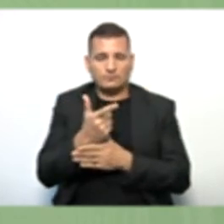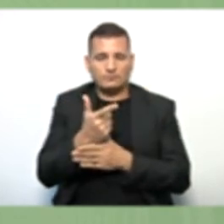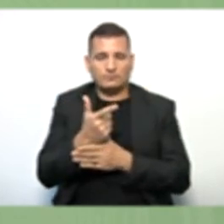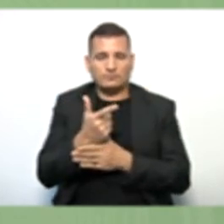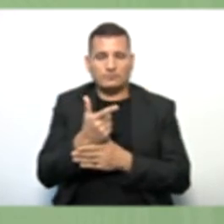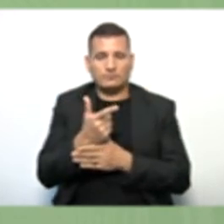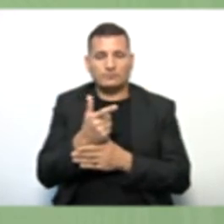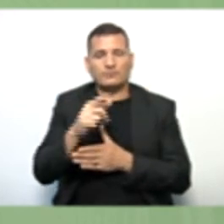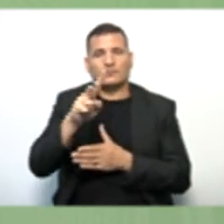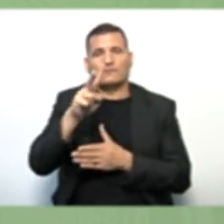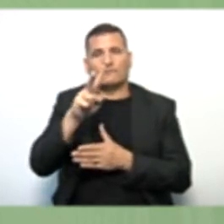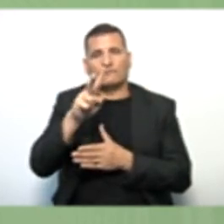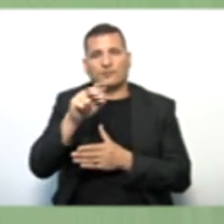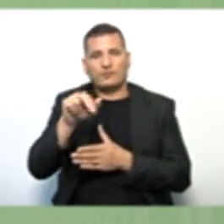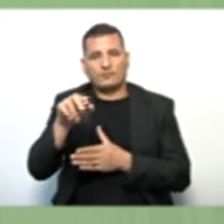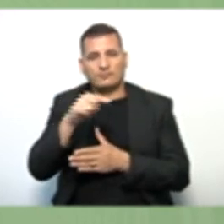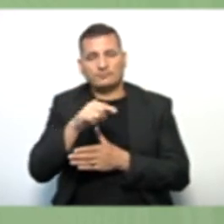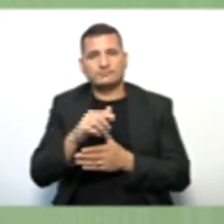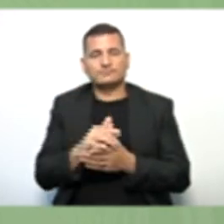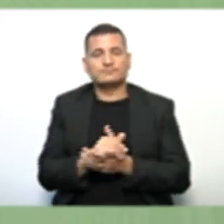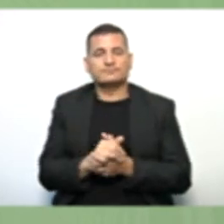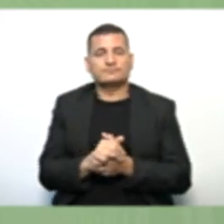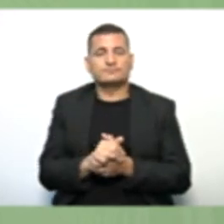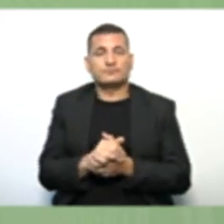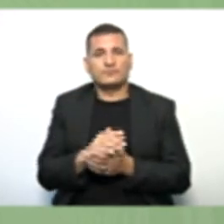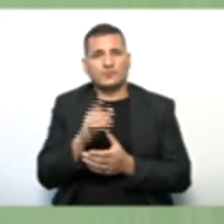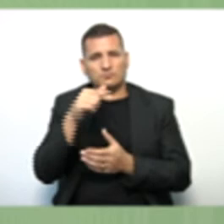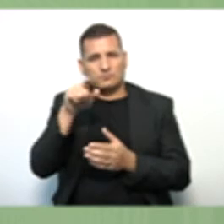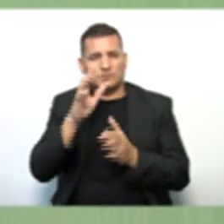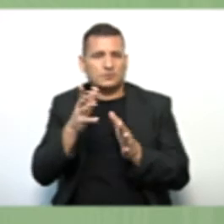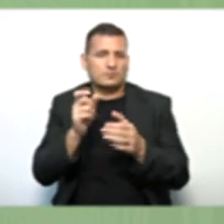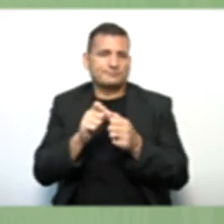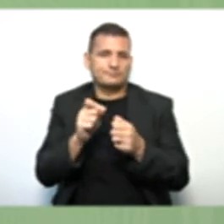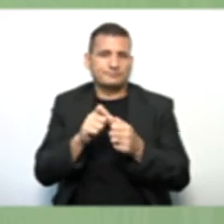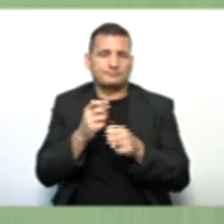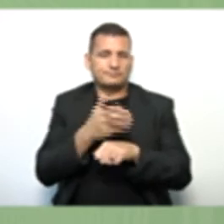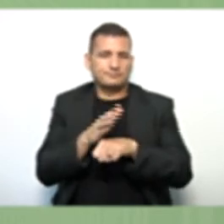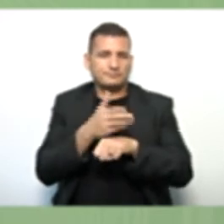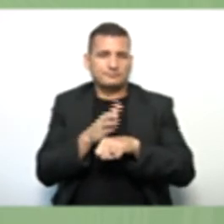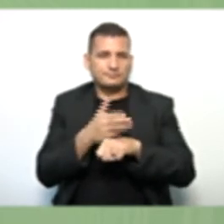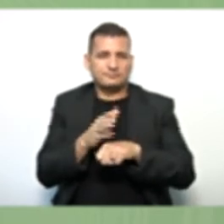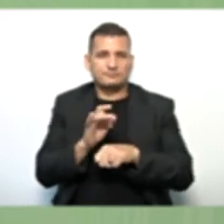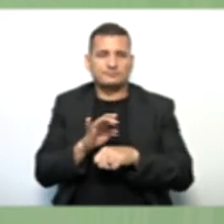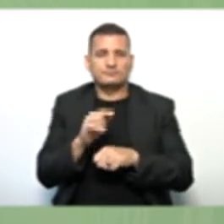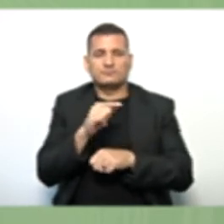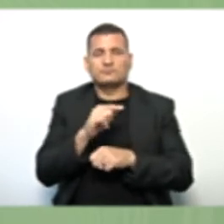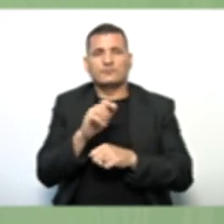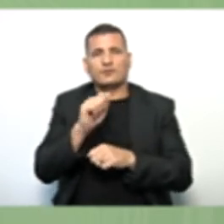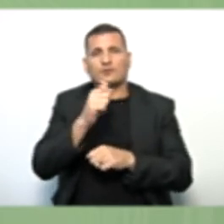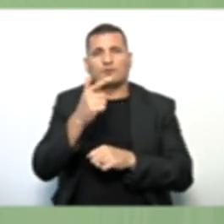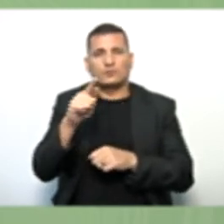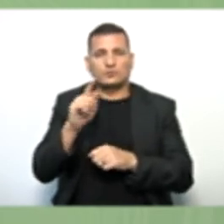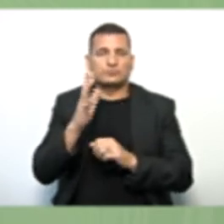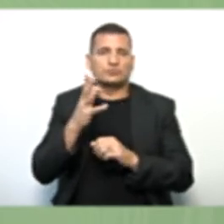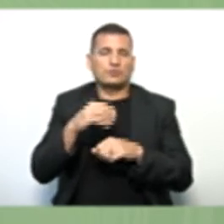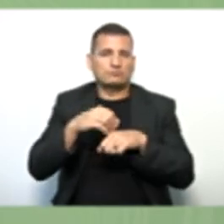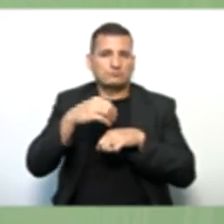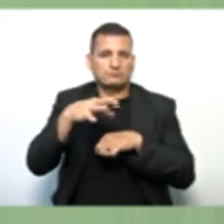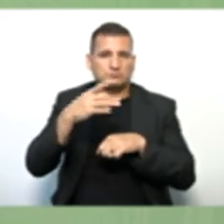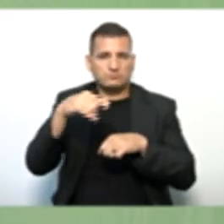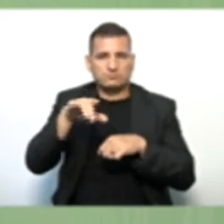variável bonitinha aqui, total da compra, tá bom? Eu acredito que vocês fizeram isso daqui já também, tá? Esse algoritmo eu passei para vocês em